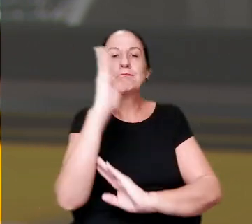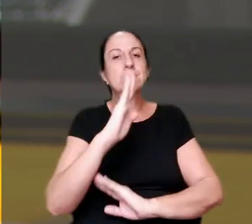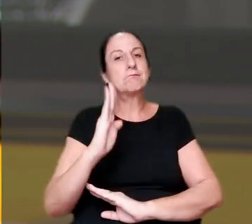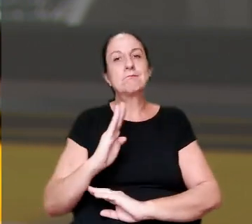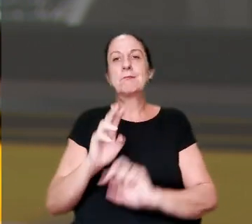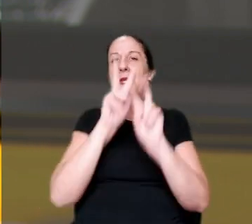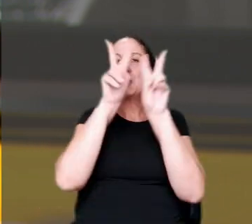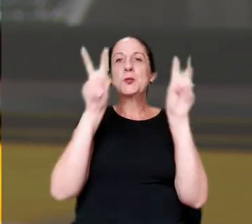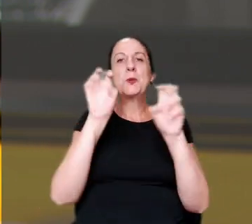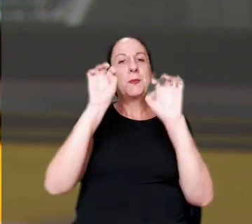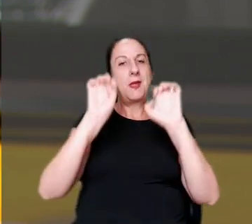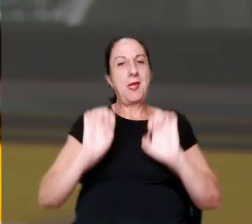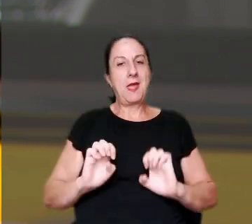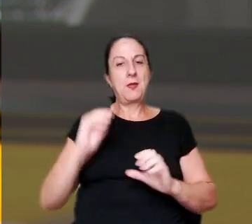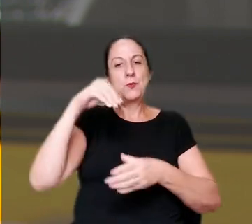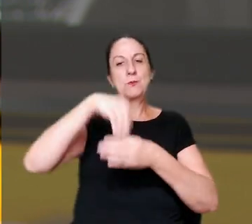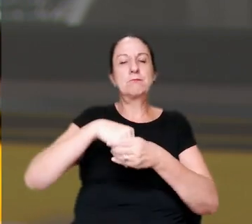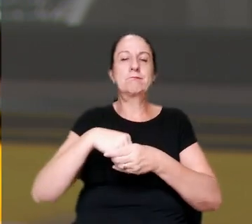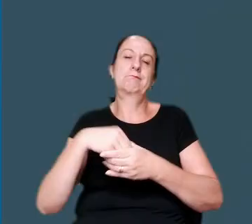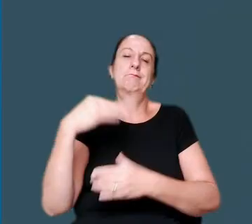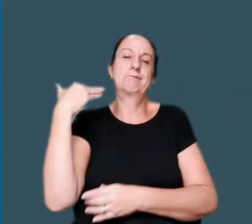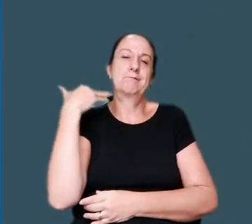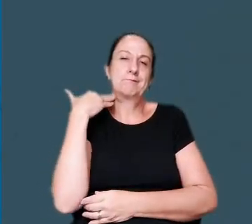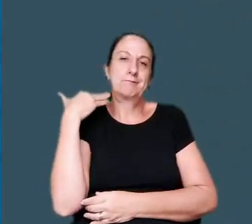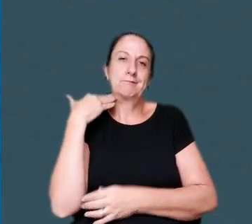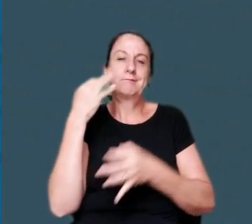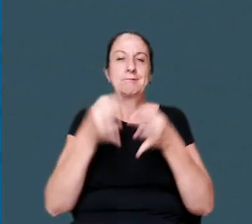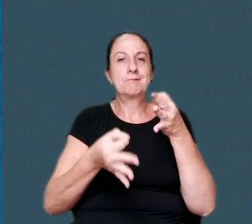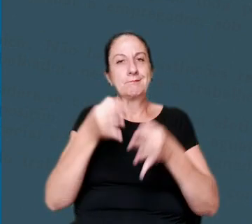todo o Brasil sobre ética da magistratura.